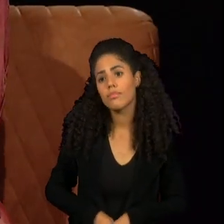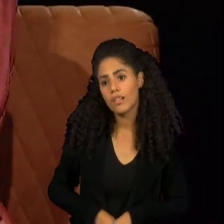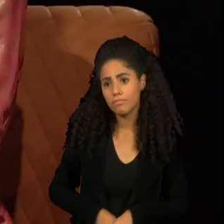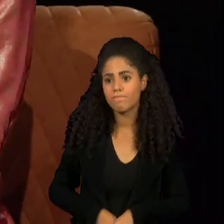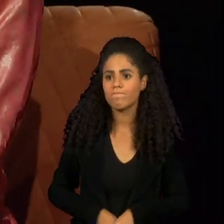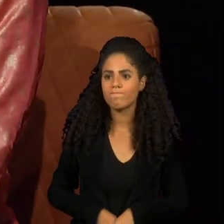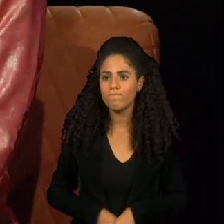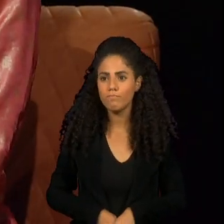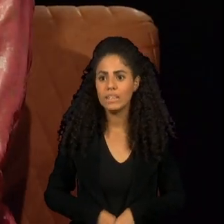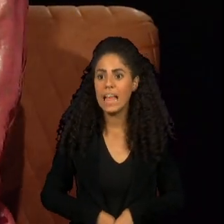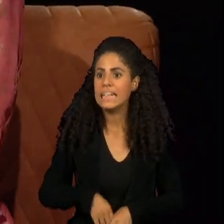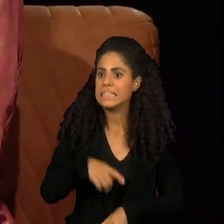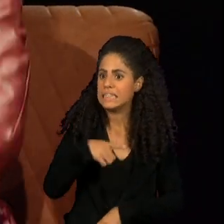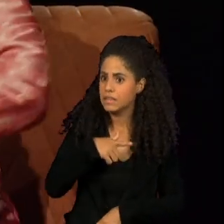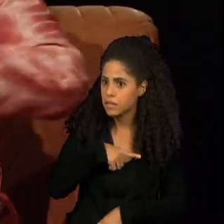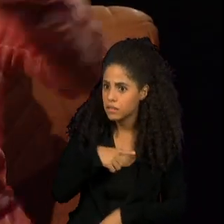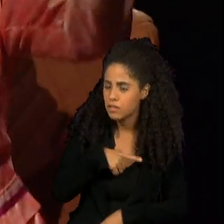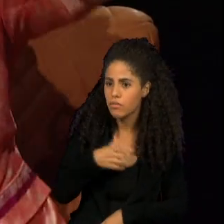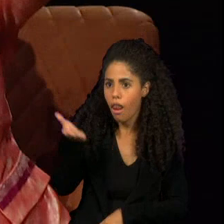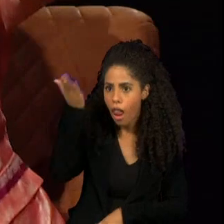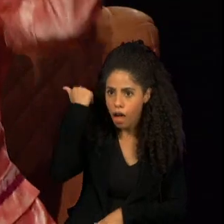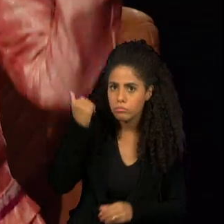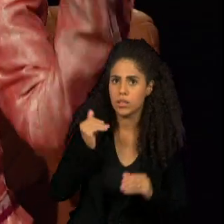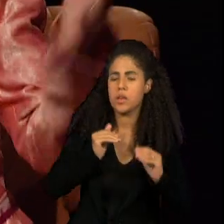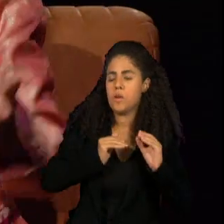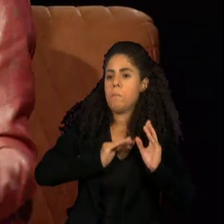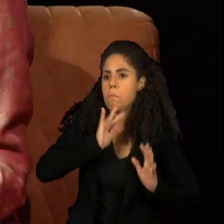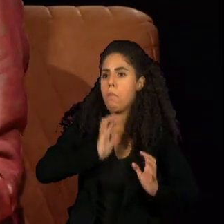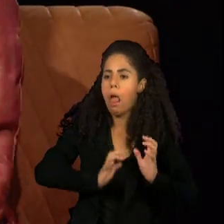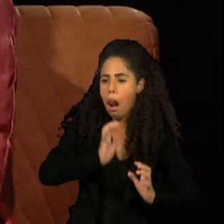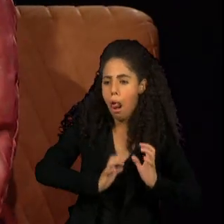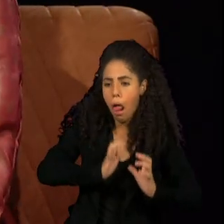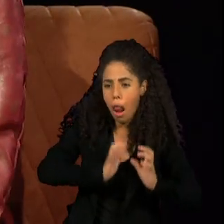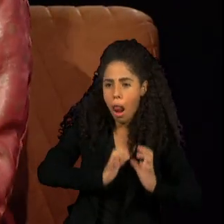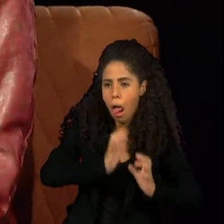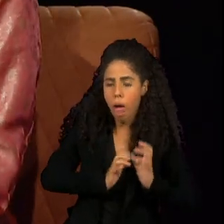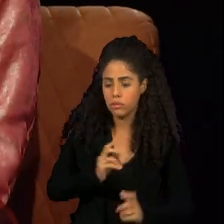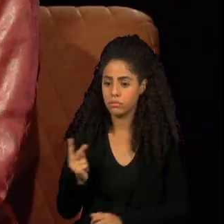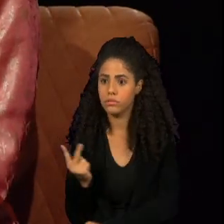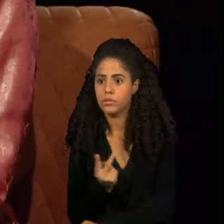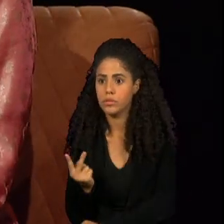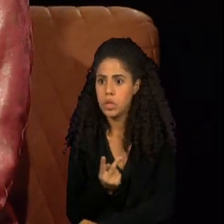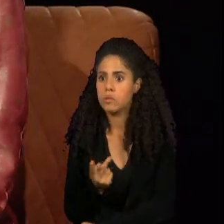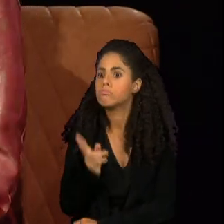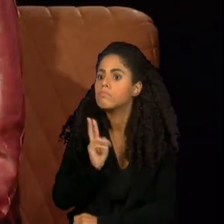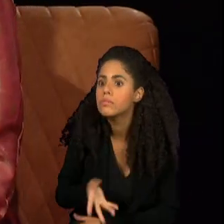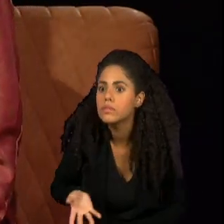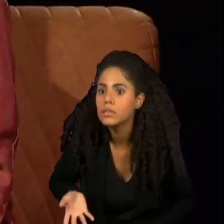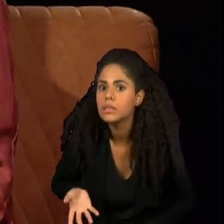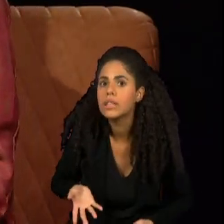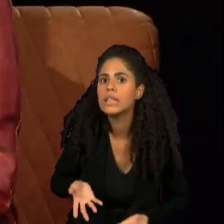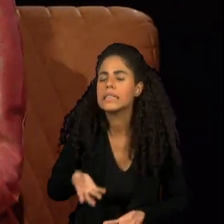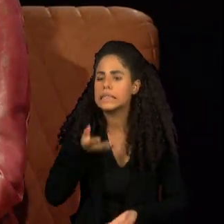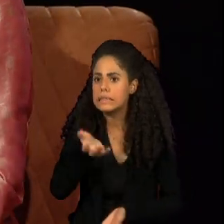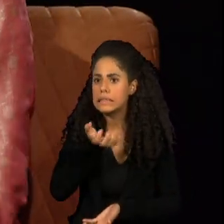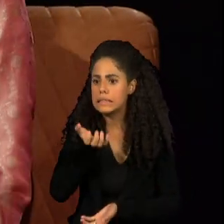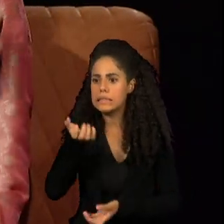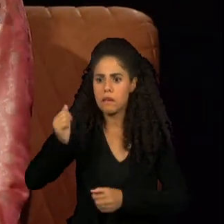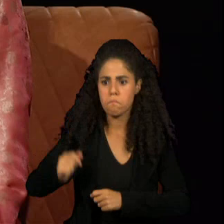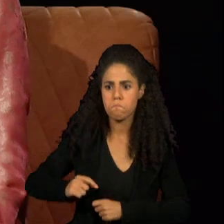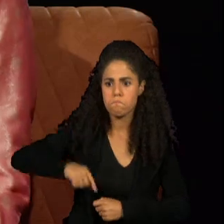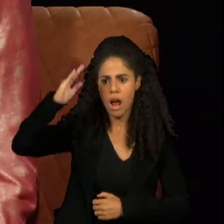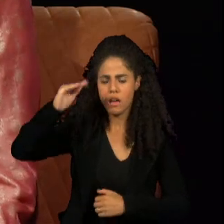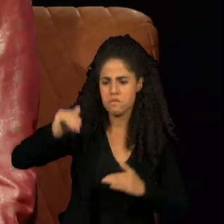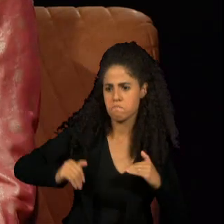uma briga escandalosa, uma briga cósmica, né, entre nós dois, querendo a filha. E ele